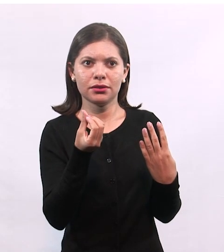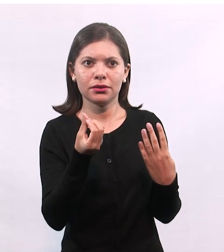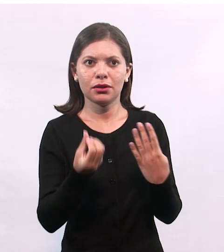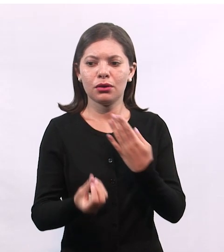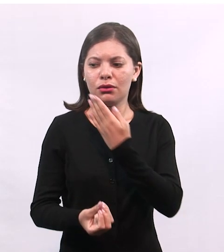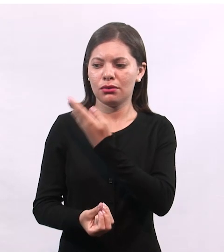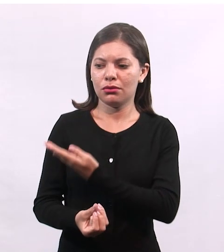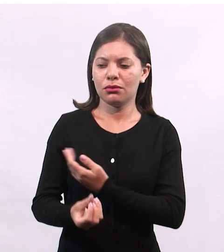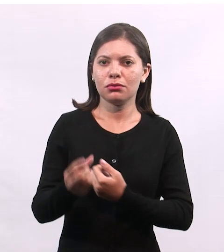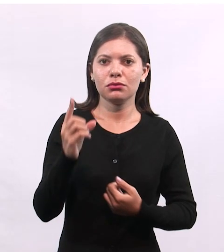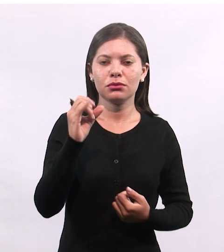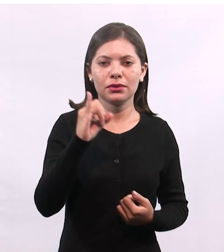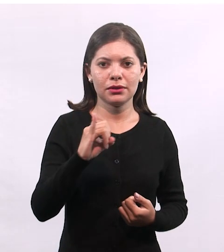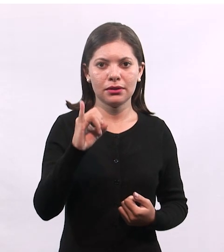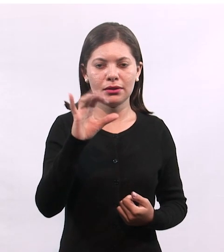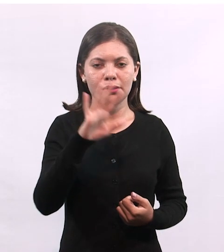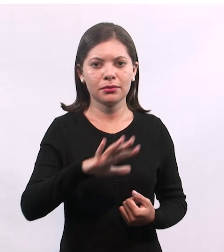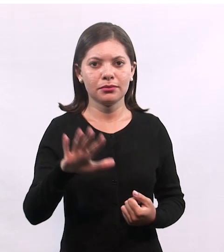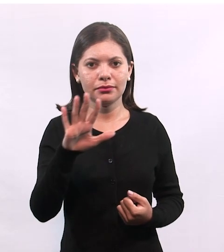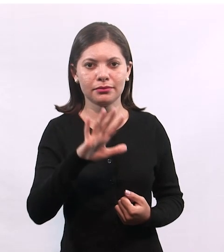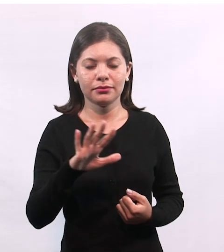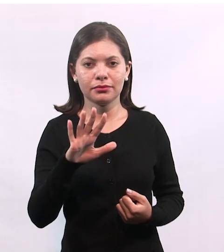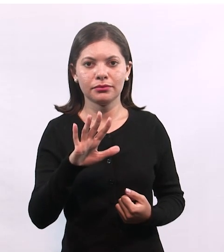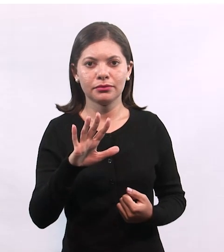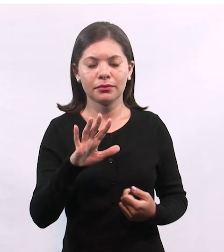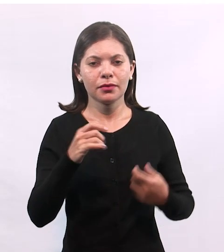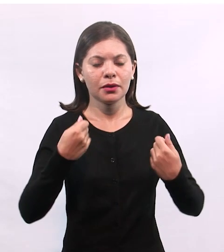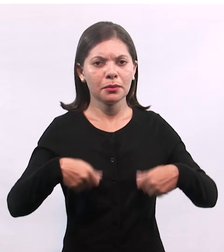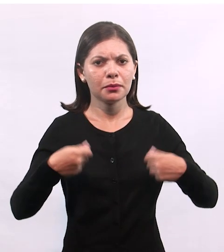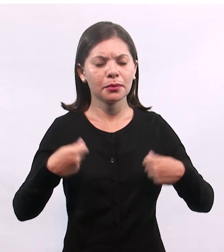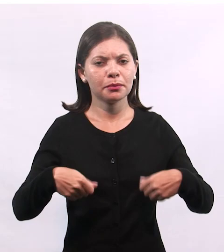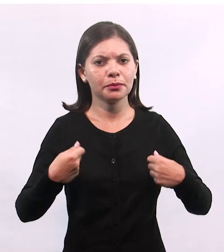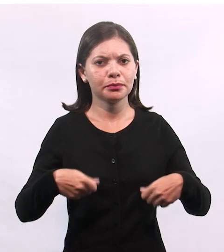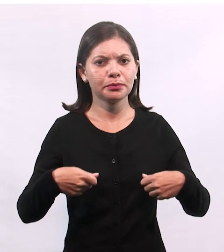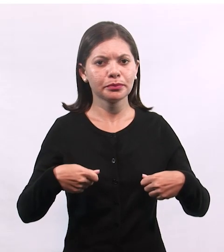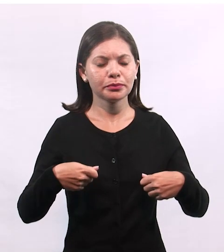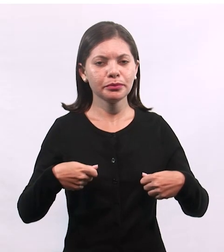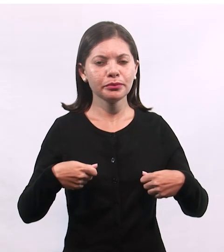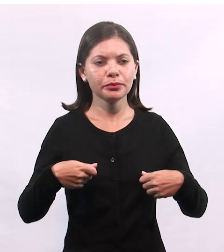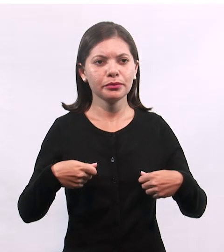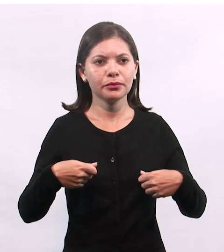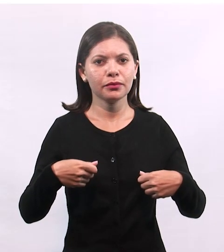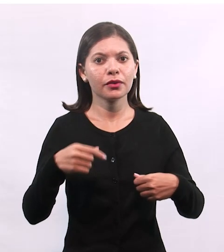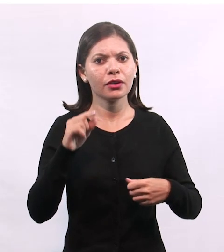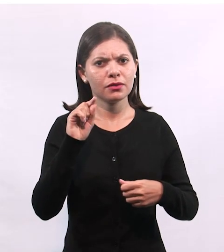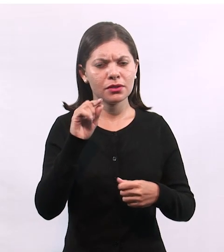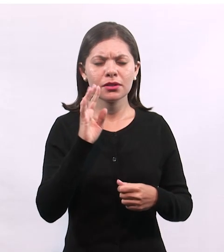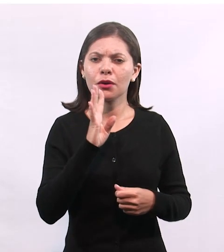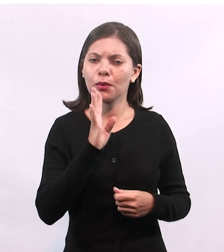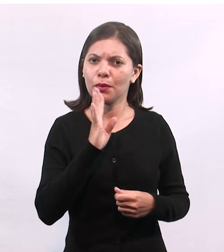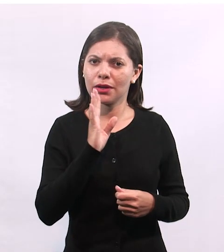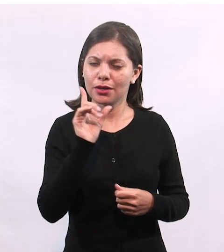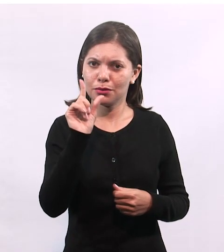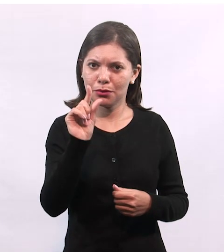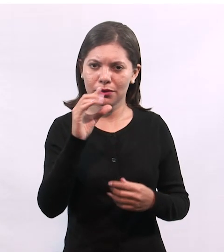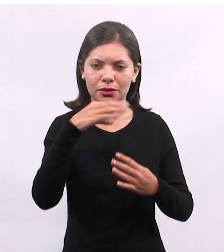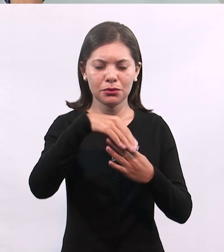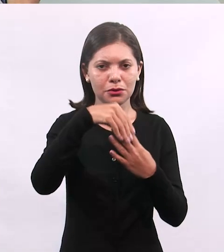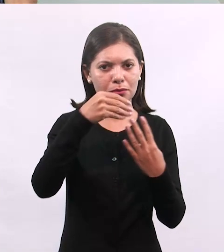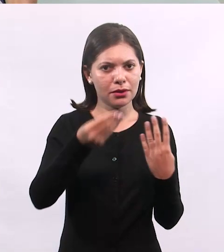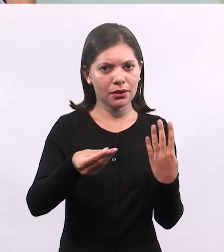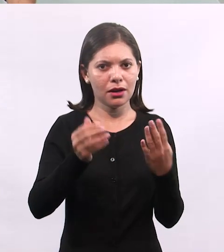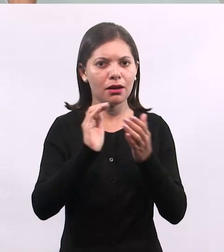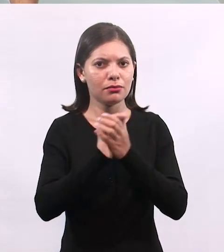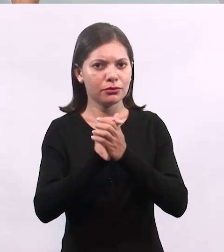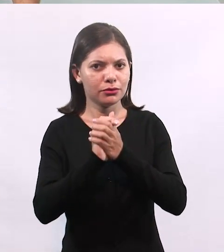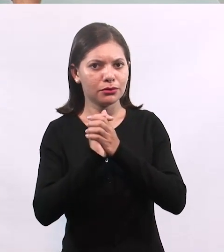de espada e para a gente poder afirmar isso que obviamente se você conhece um pouquinho de baralho e um